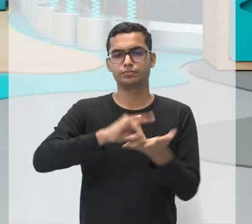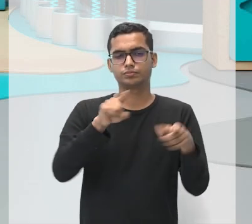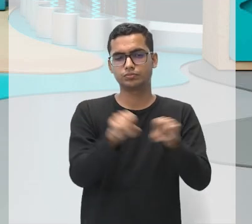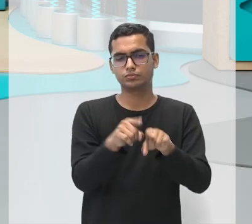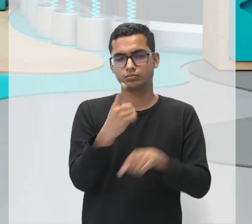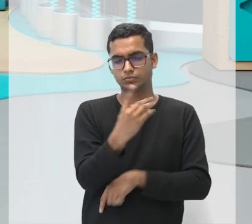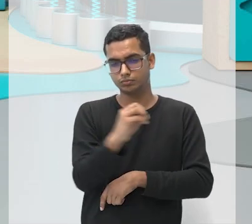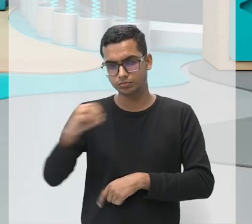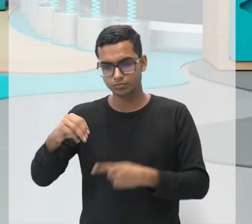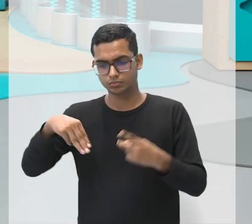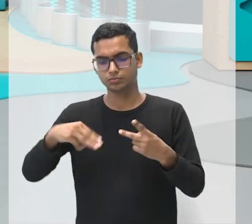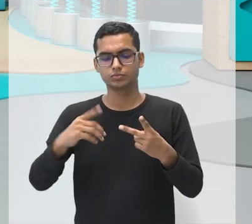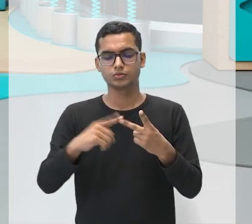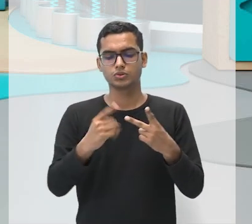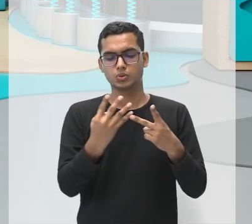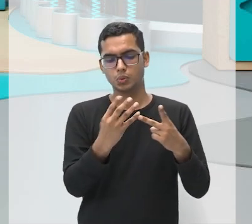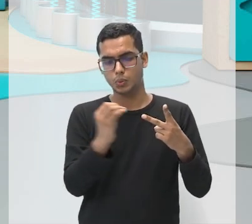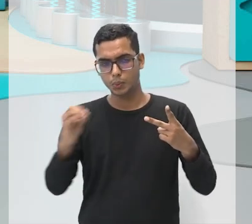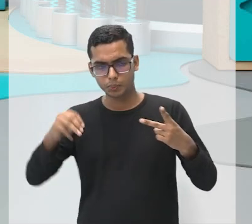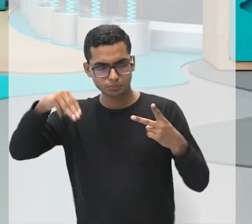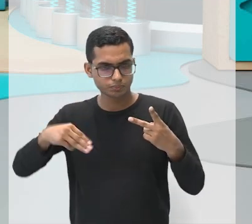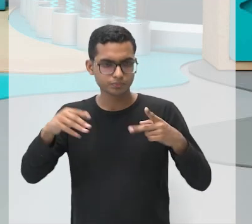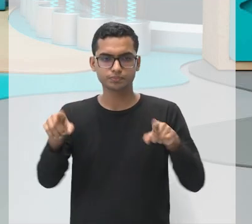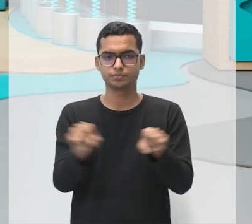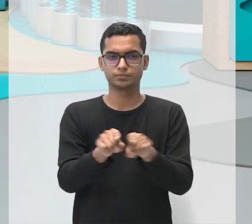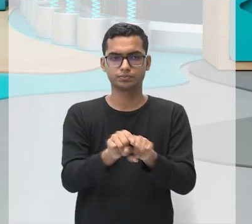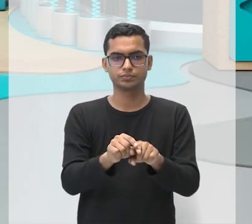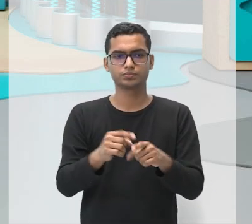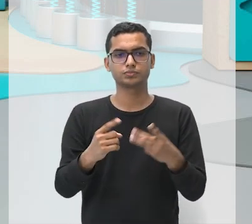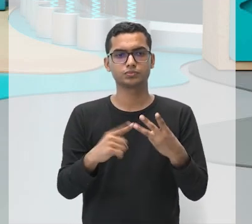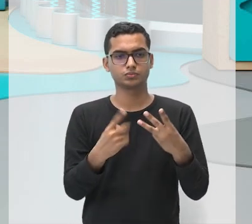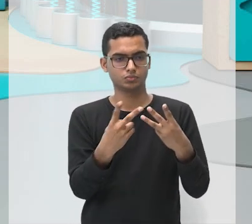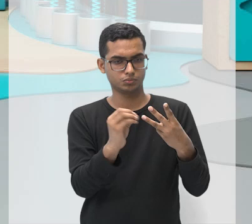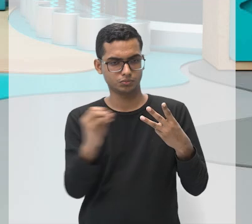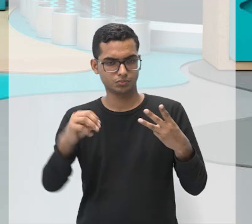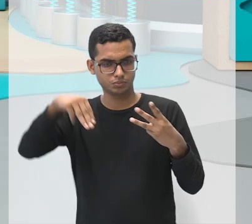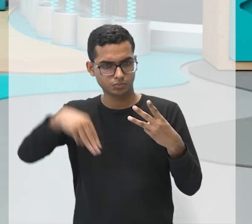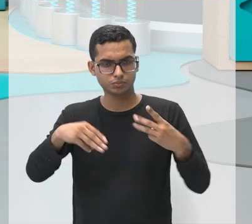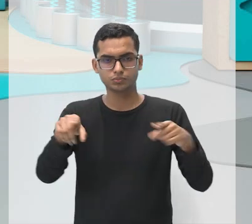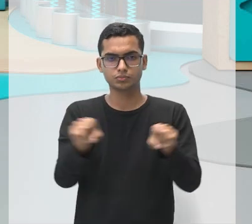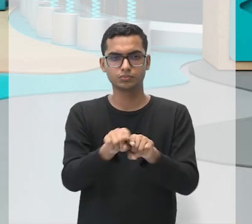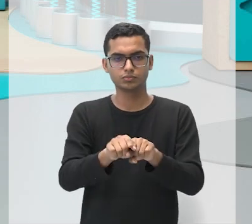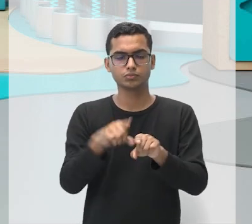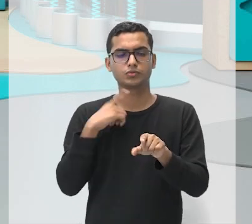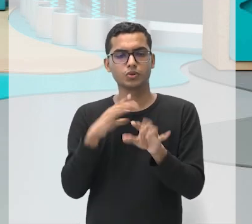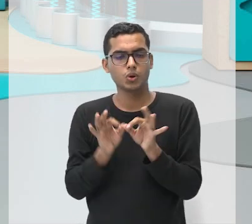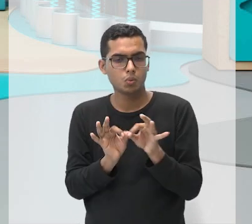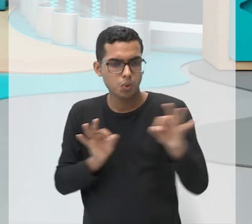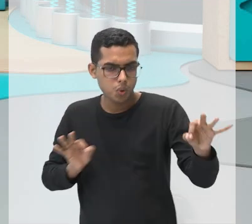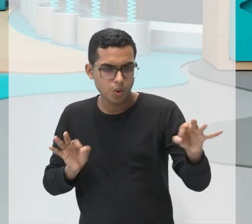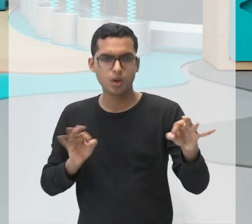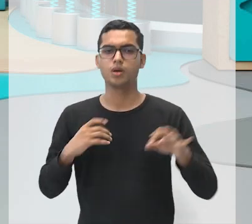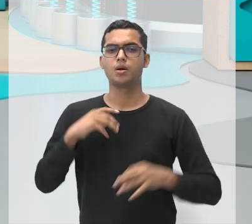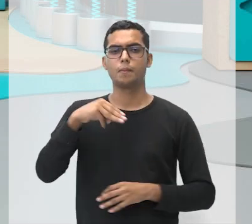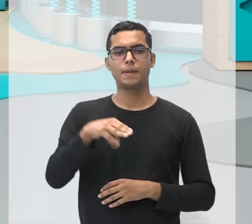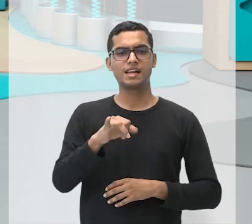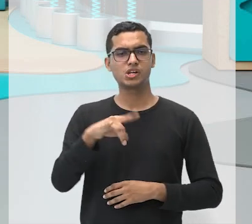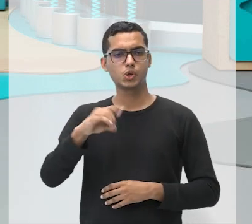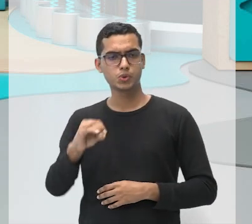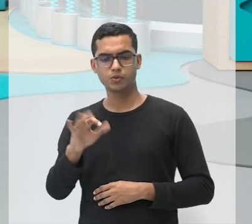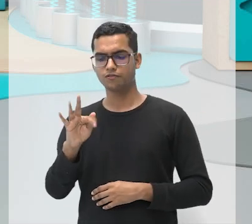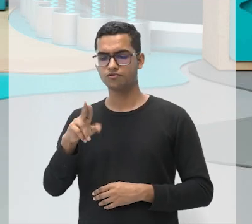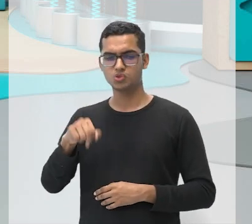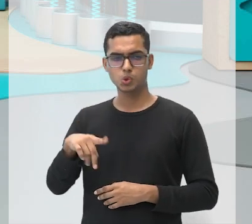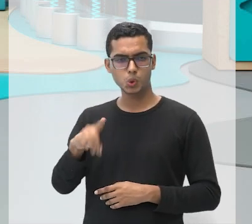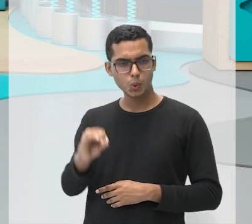ok? As provas de meio fundo, que são essas provas de 800 e 1.500 metros, e as provas